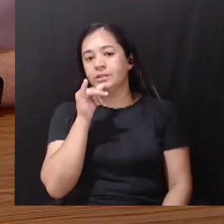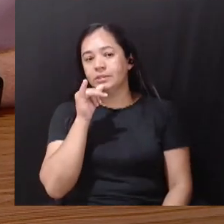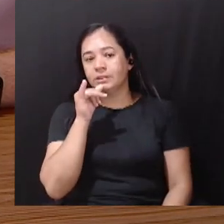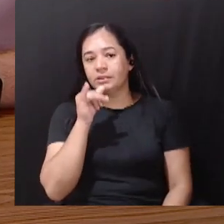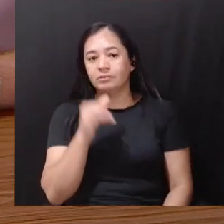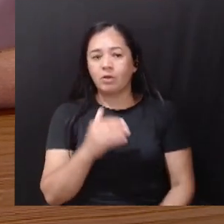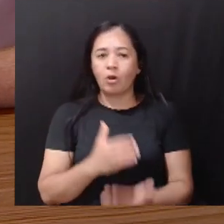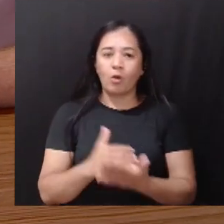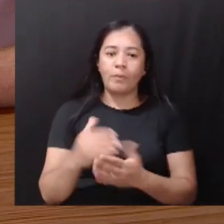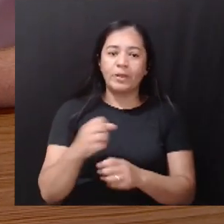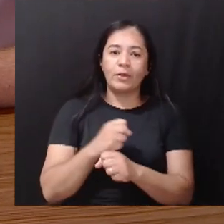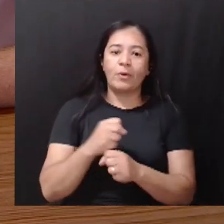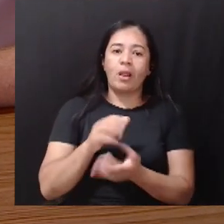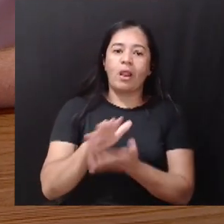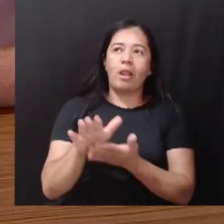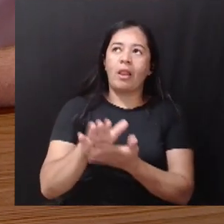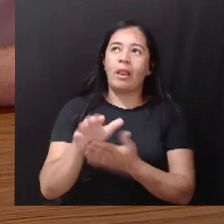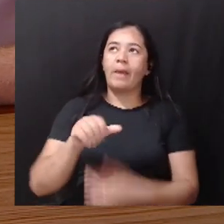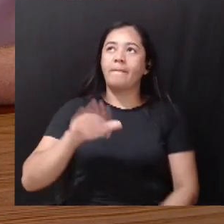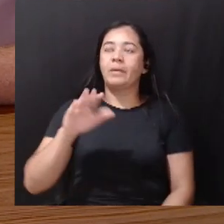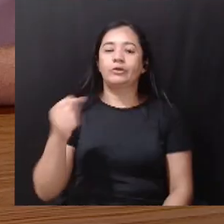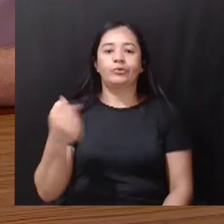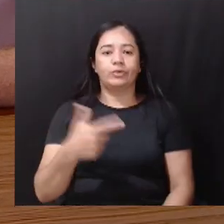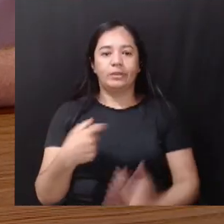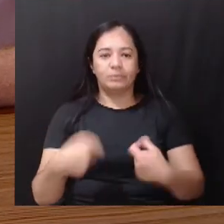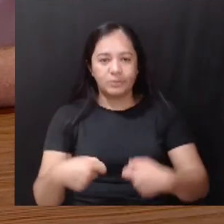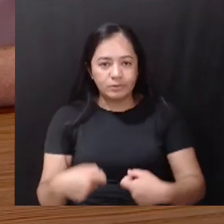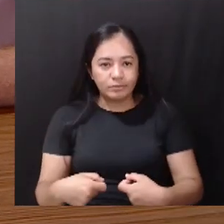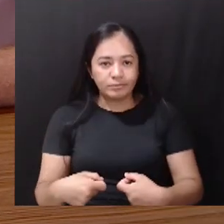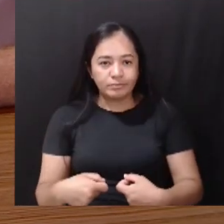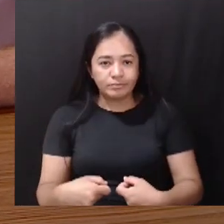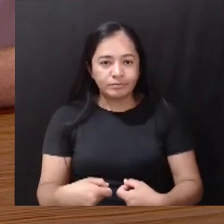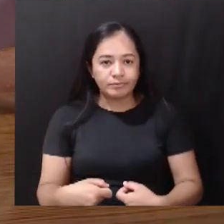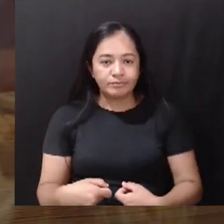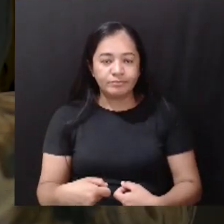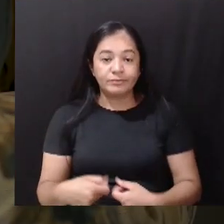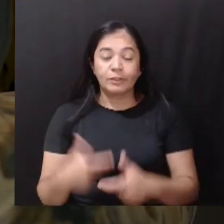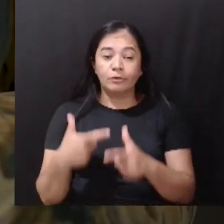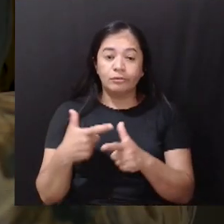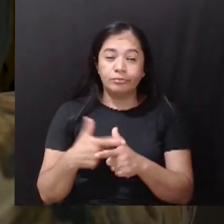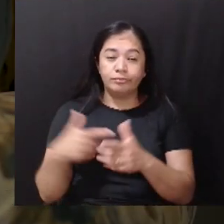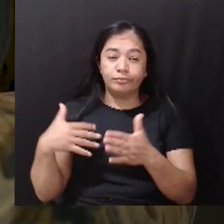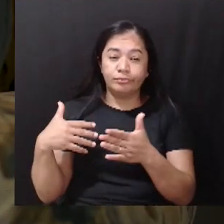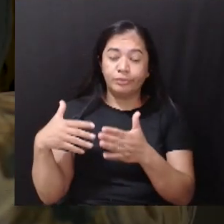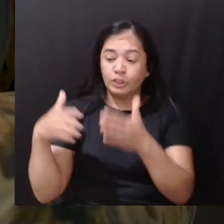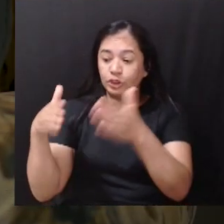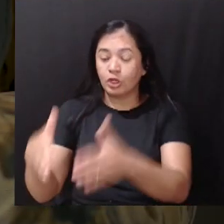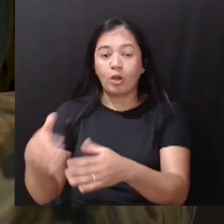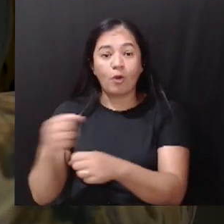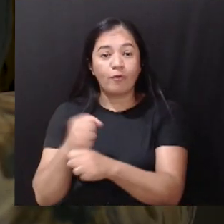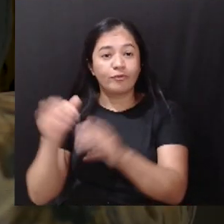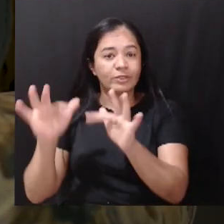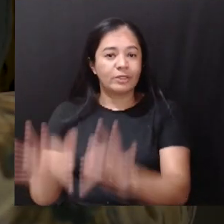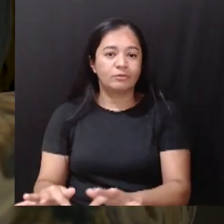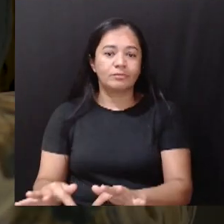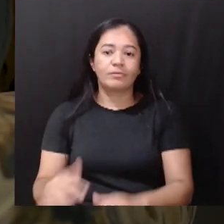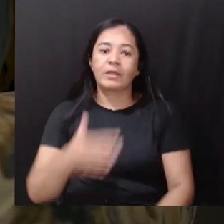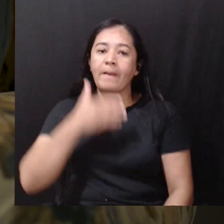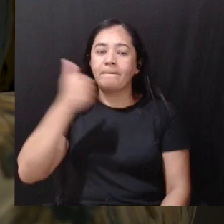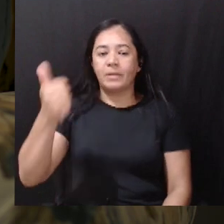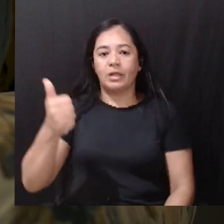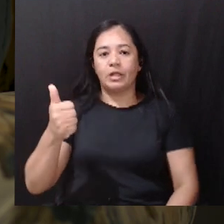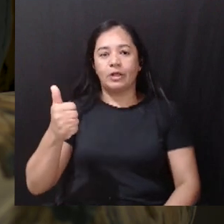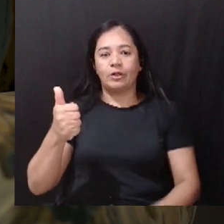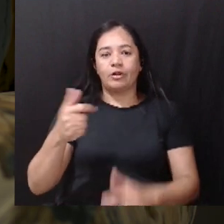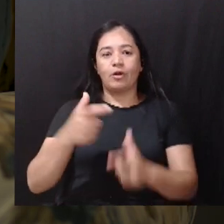um ano gastando mais do que eu deveria. Carreguei dívidas. Chegou o final do ano, é sempre melhor negociar dívidas com